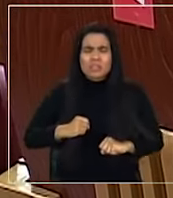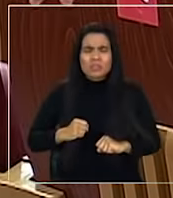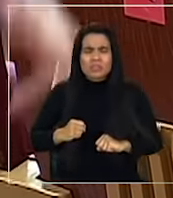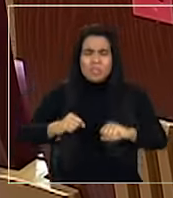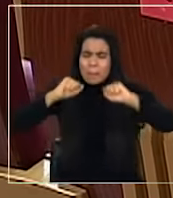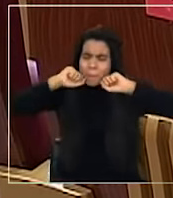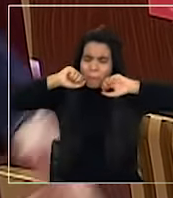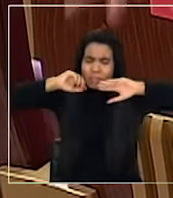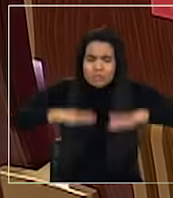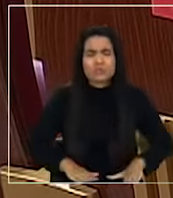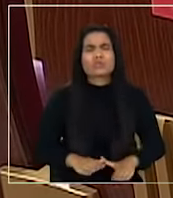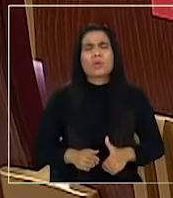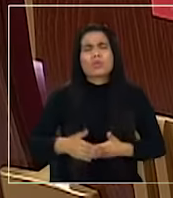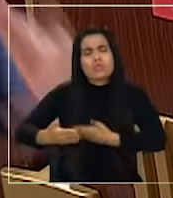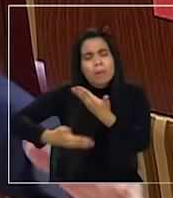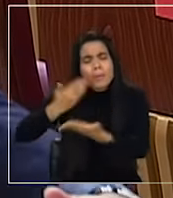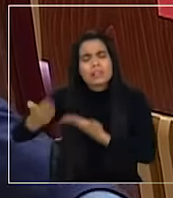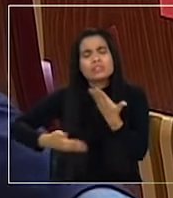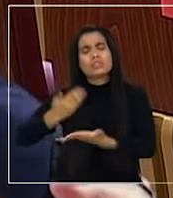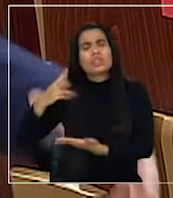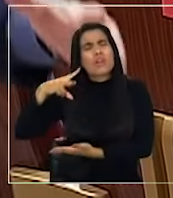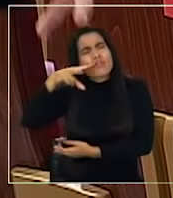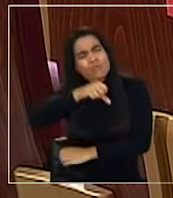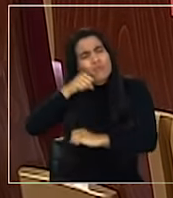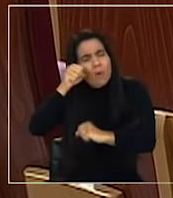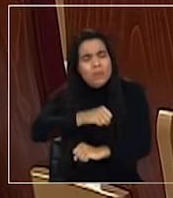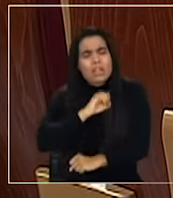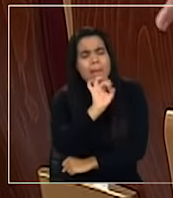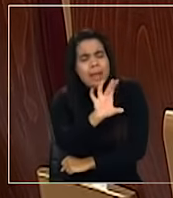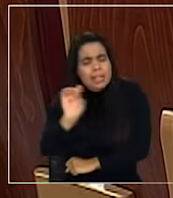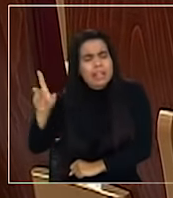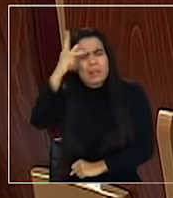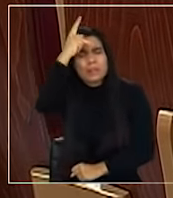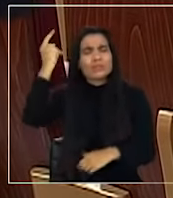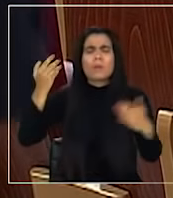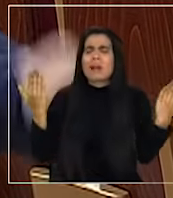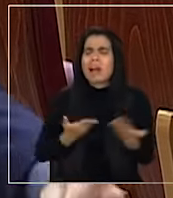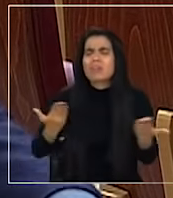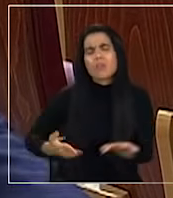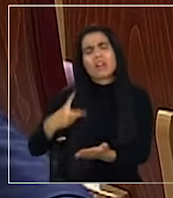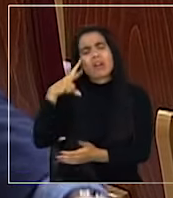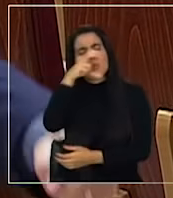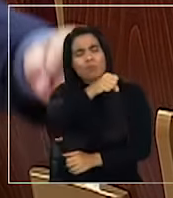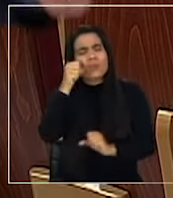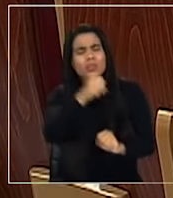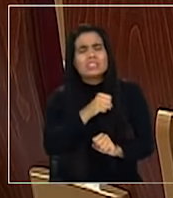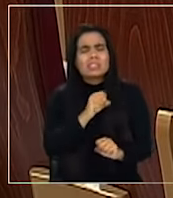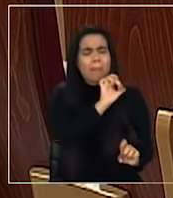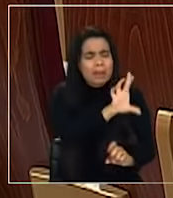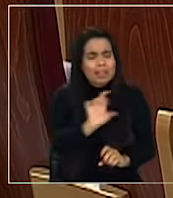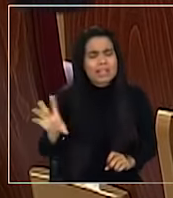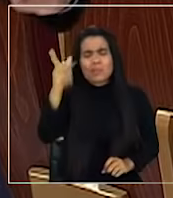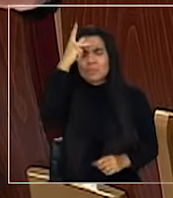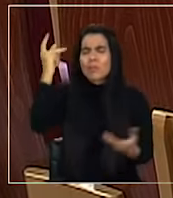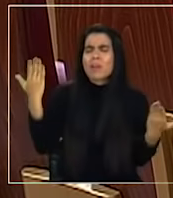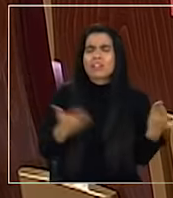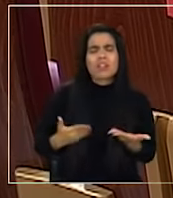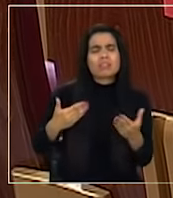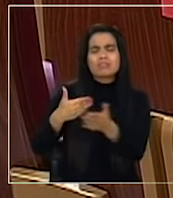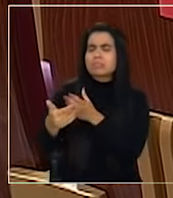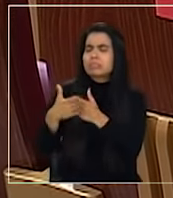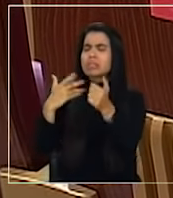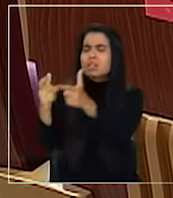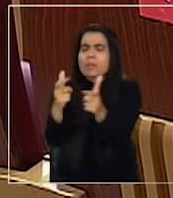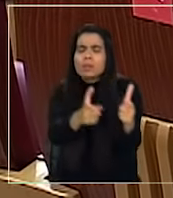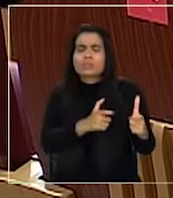essa pessoa, eu passo vida para essa pessoa agora, eu passo força para essa pessoa, aonde ela